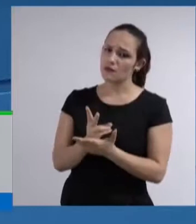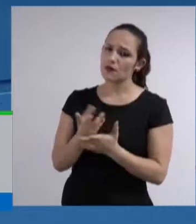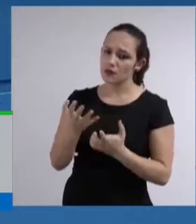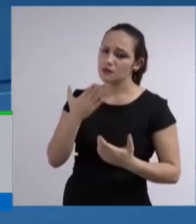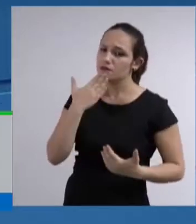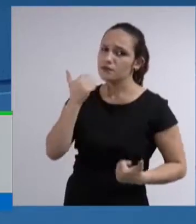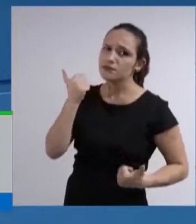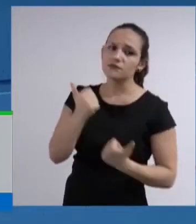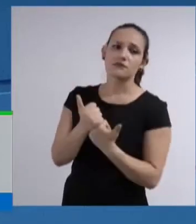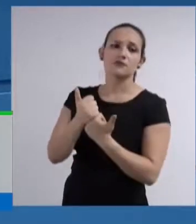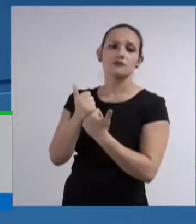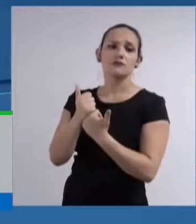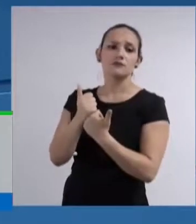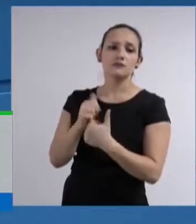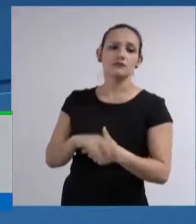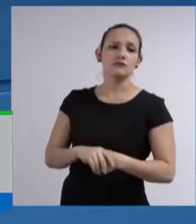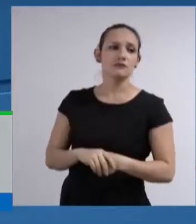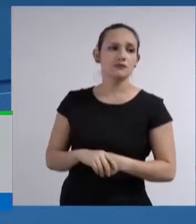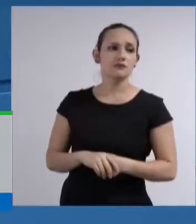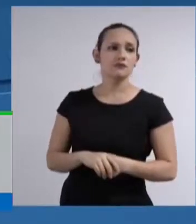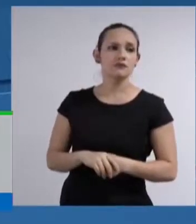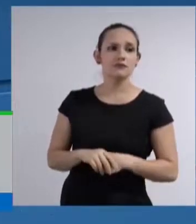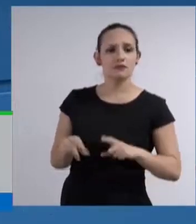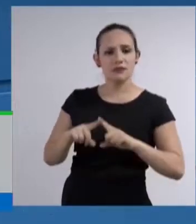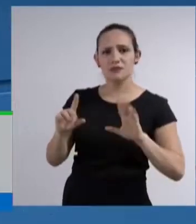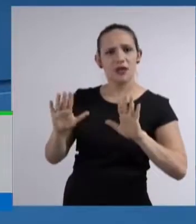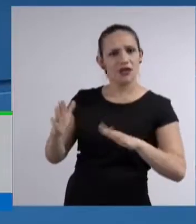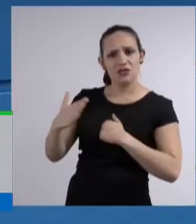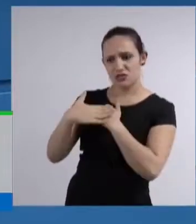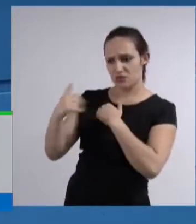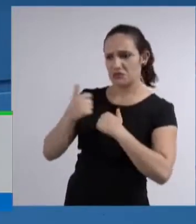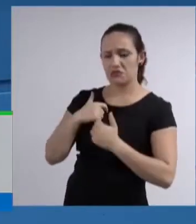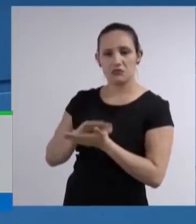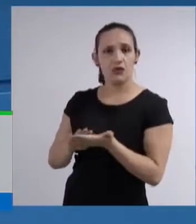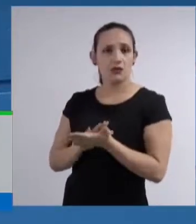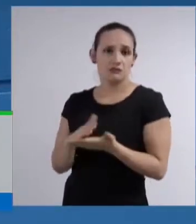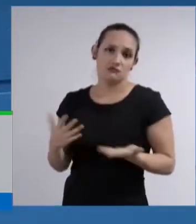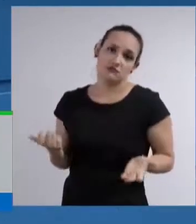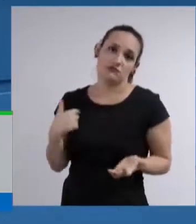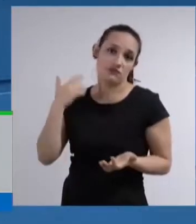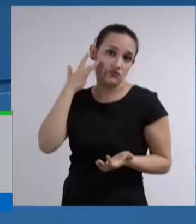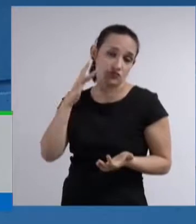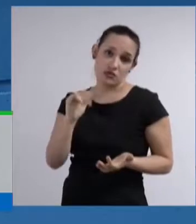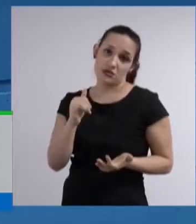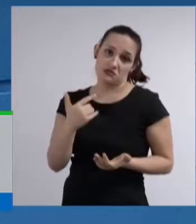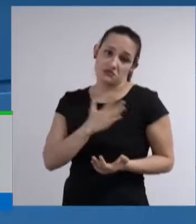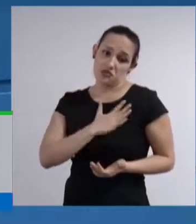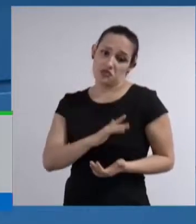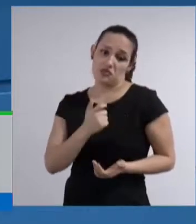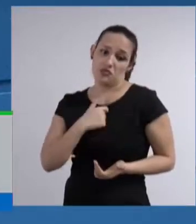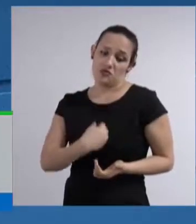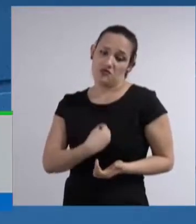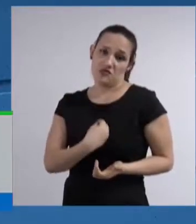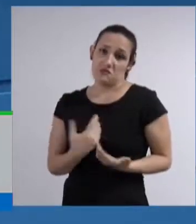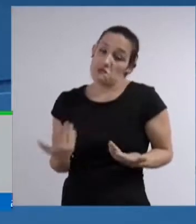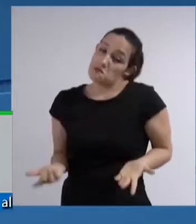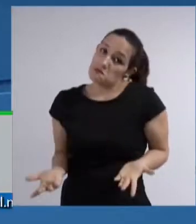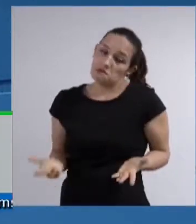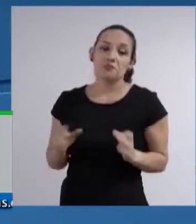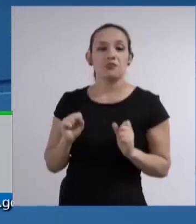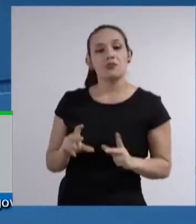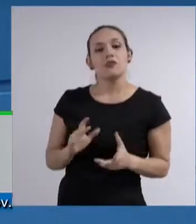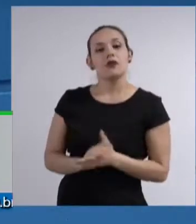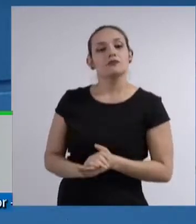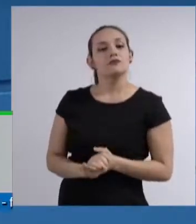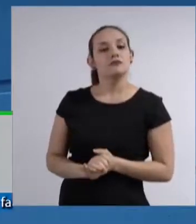ordem judicial, e dessa vez me chamaram, não sei porquê, não sei se não gostaram da minha presença lá, talvez tenha sido isso, mas assim,